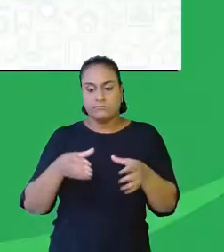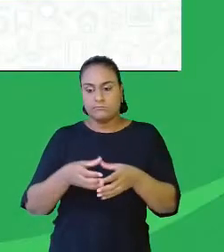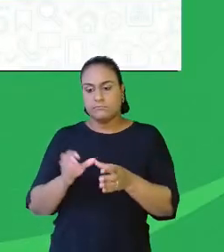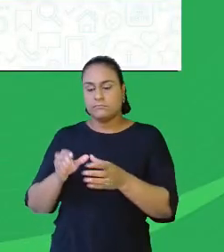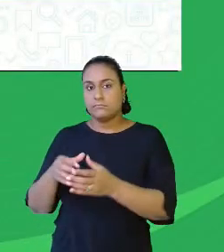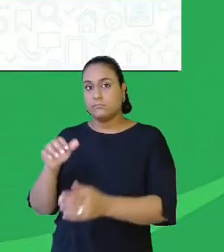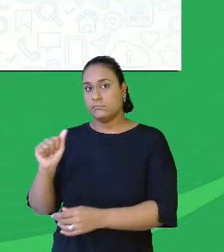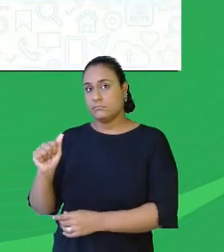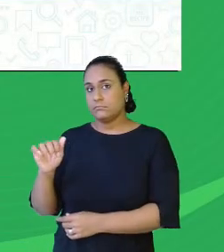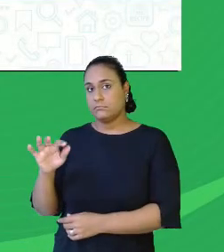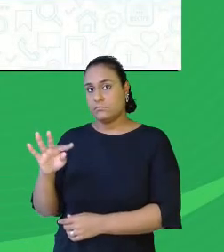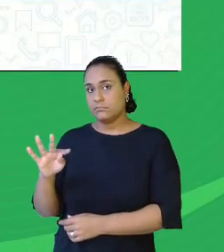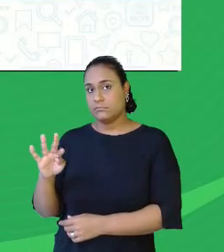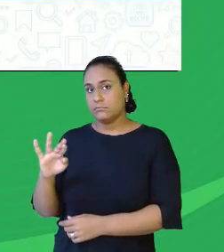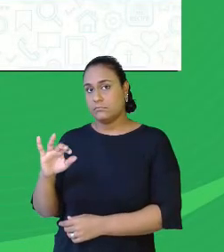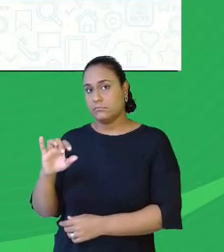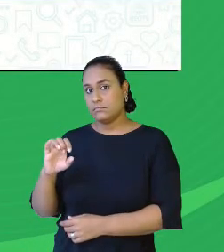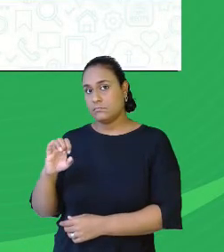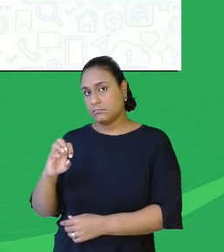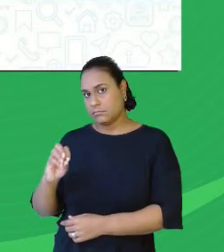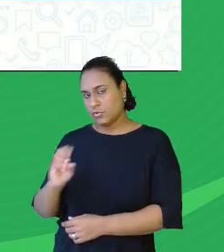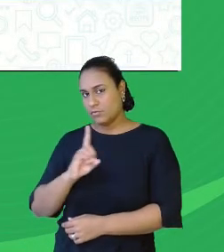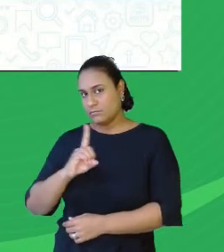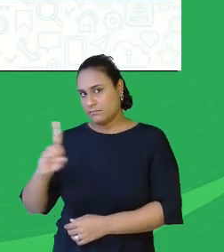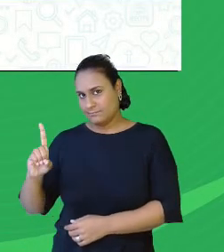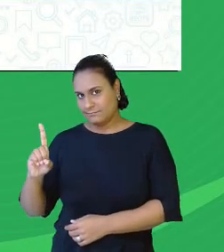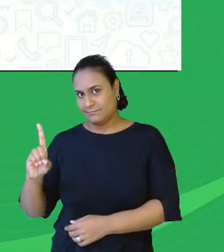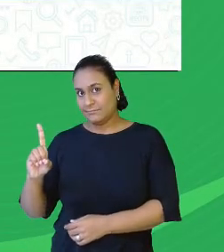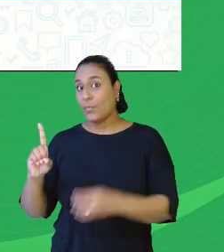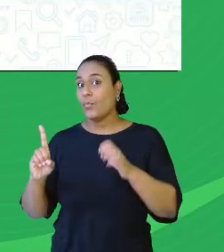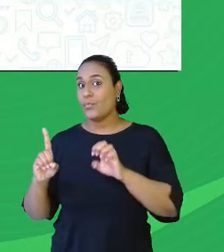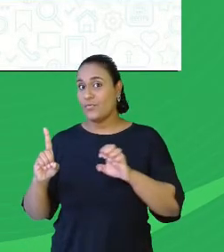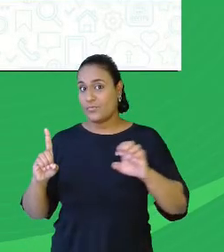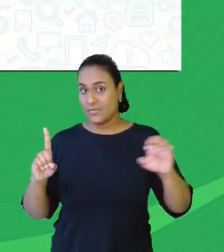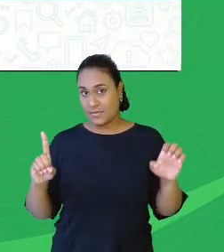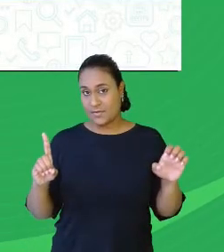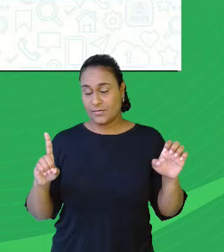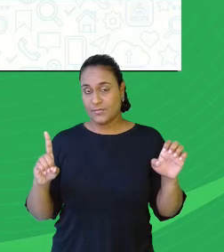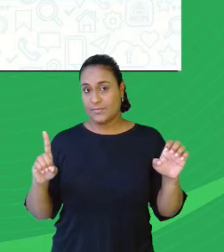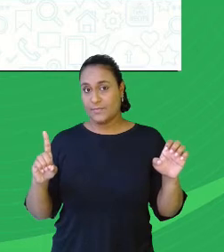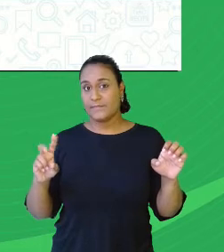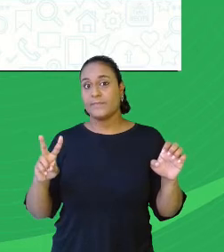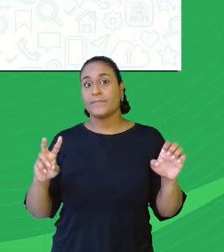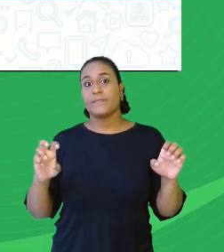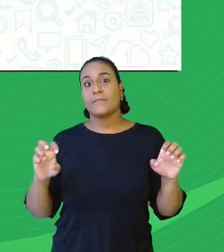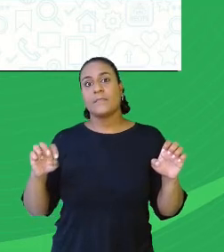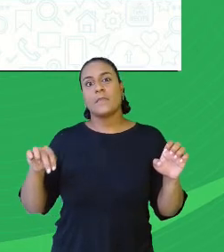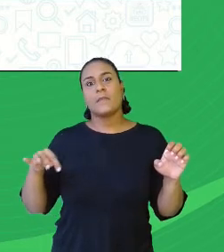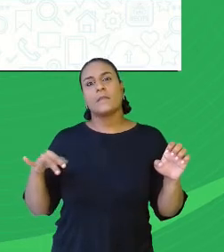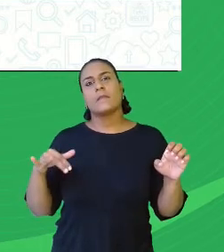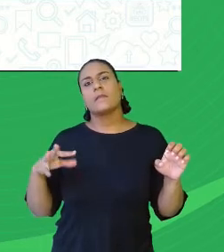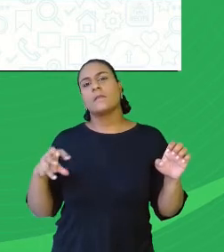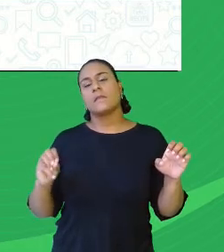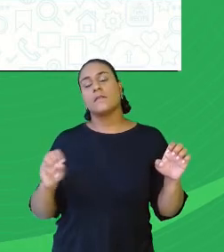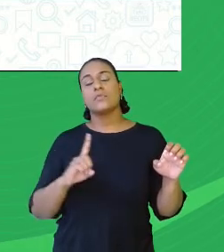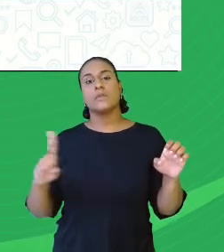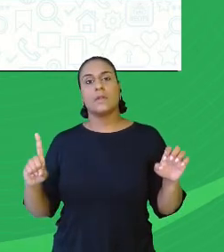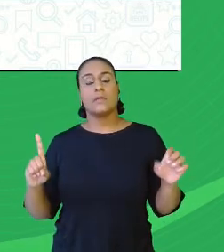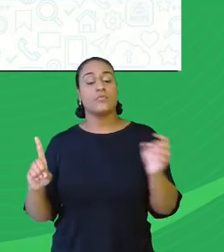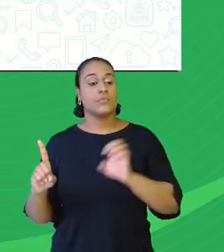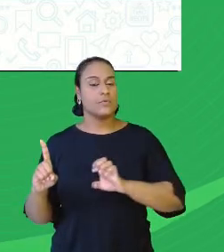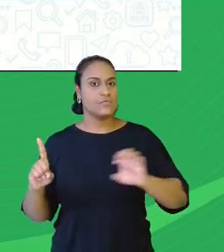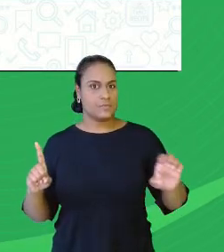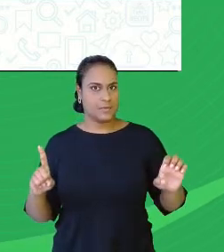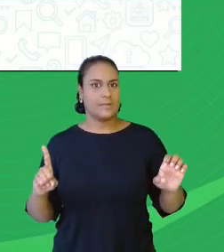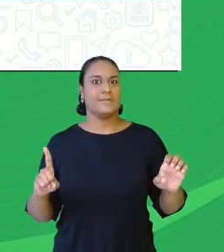o átrio direito, o átrio esquerdo, ventrículo direito, ventrículo